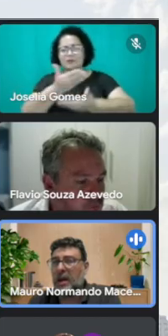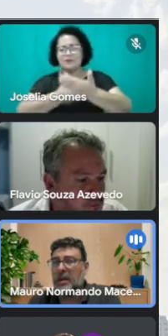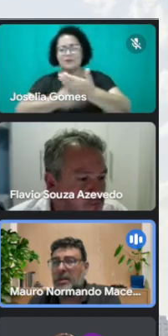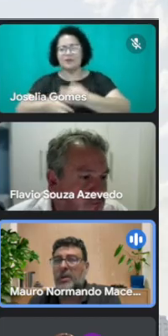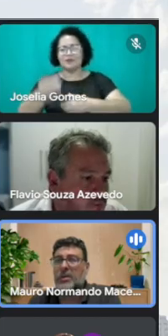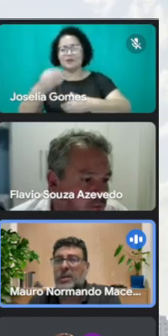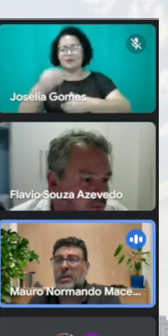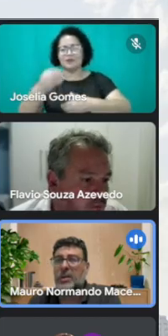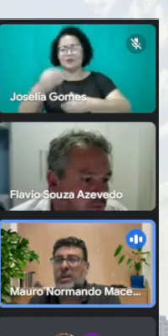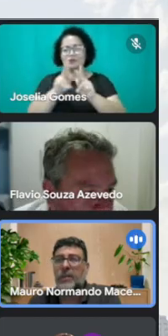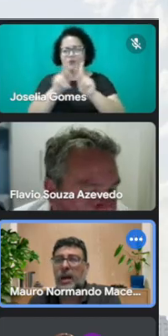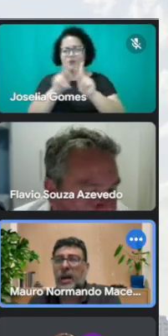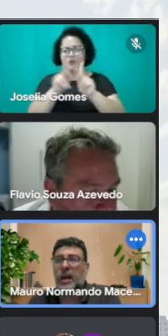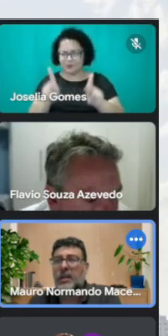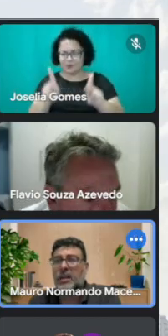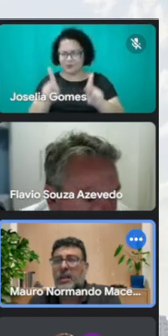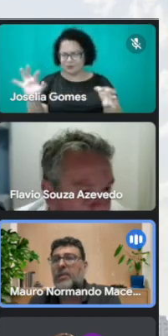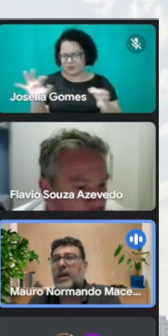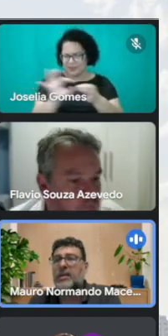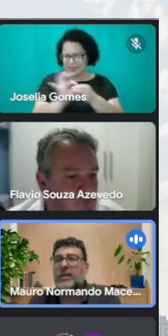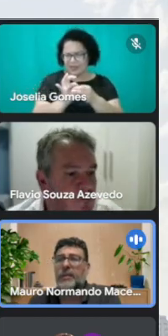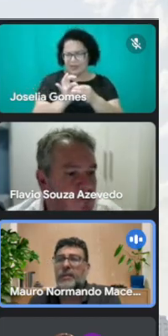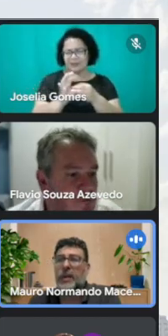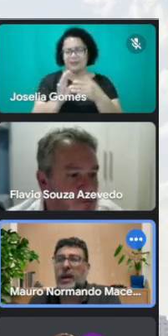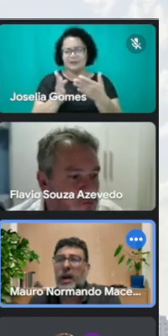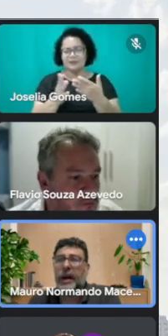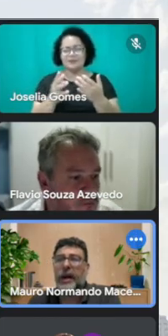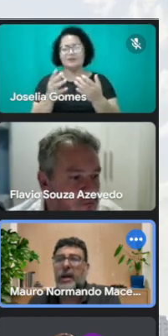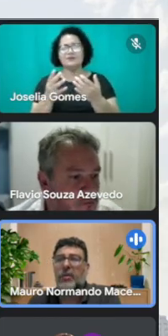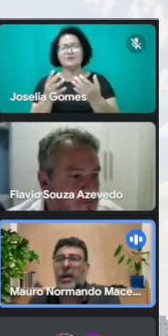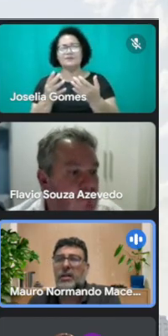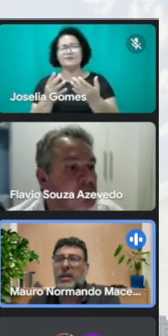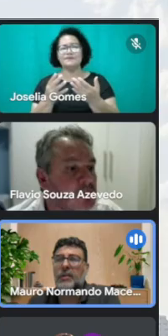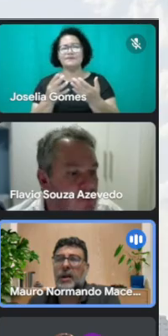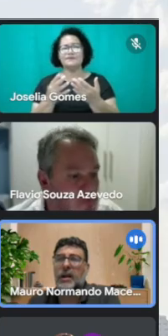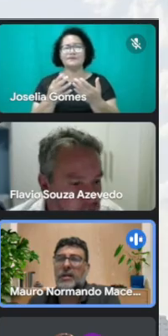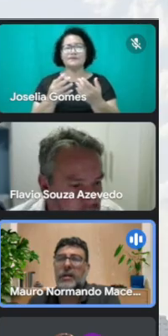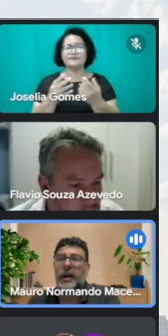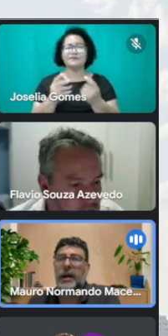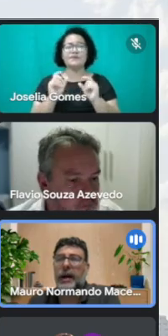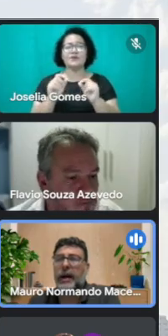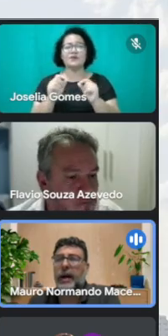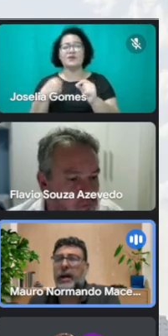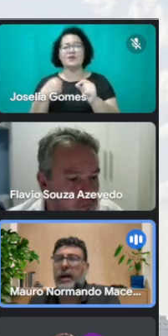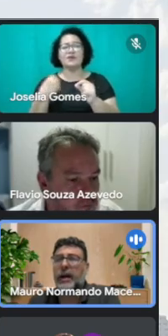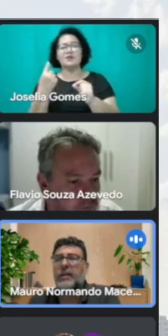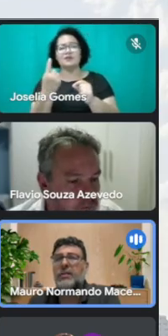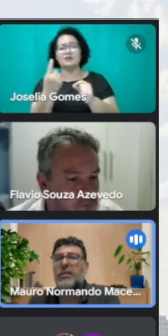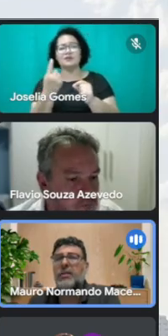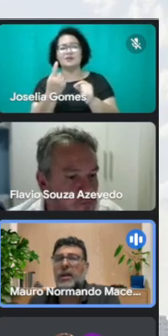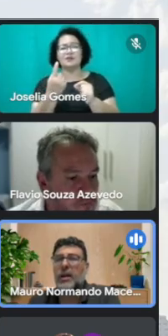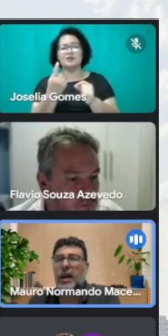não se integra nesse projeto, é a gentrificação. O que é a gentrificação?